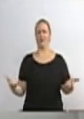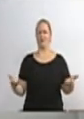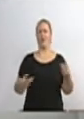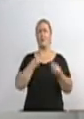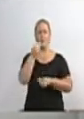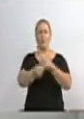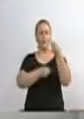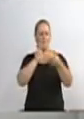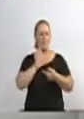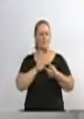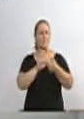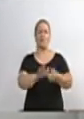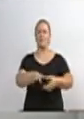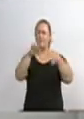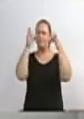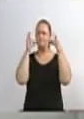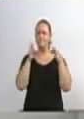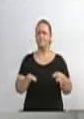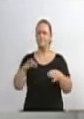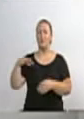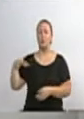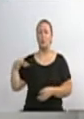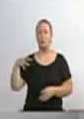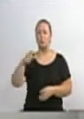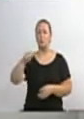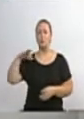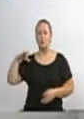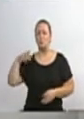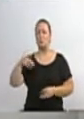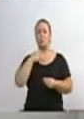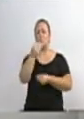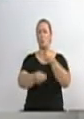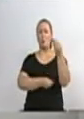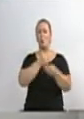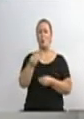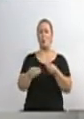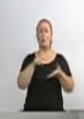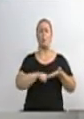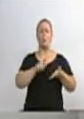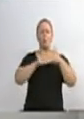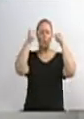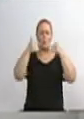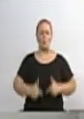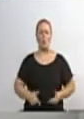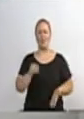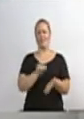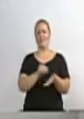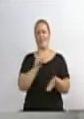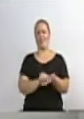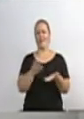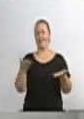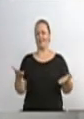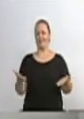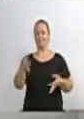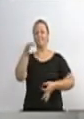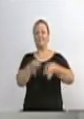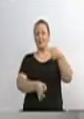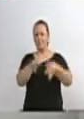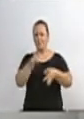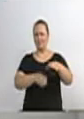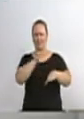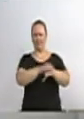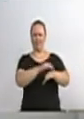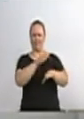hoje, inclusive, toda a Operação Lava Jato e a sua legalidade. Um juiz atuando